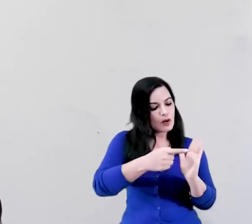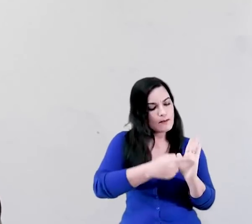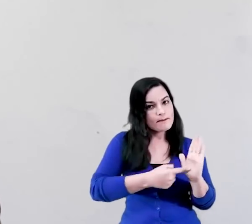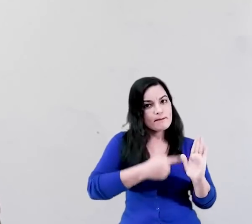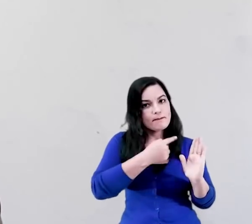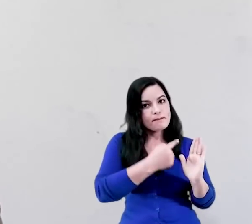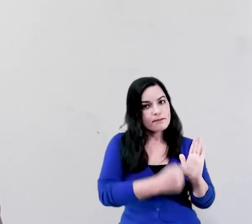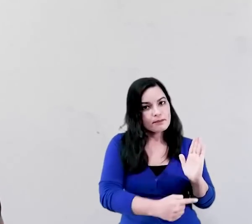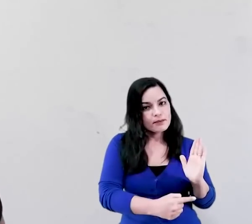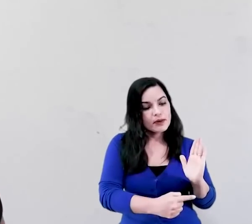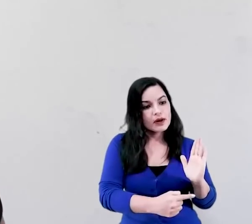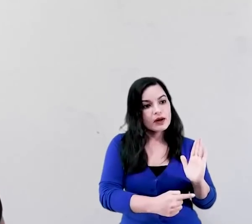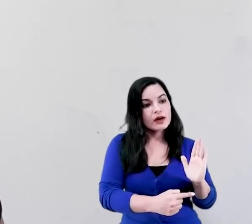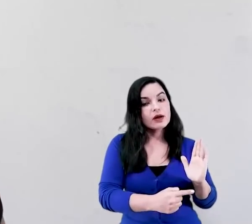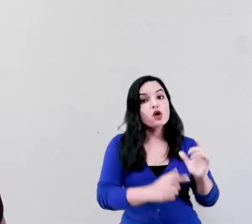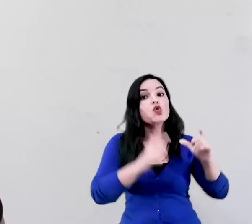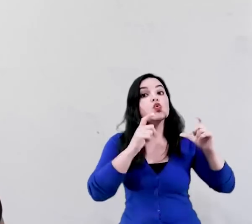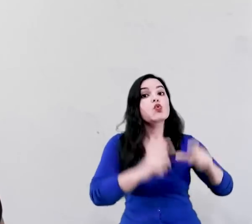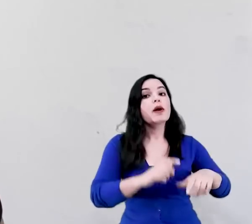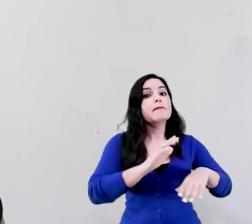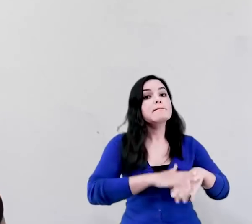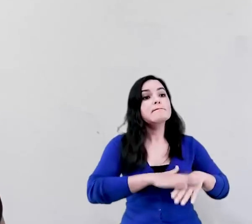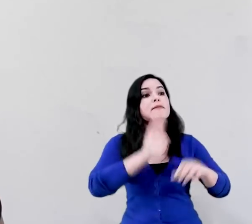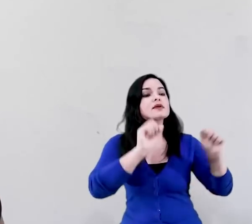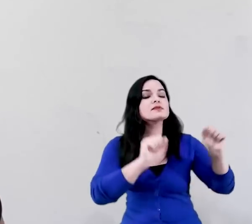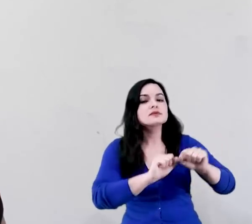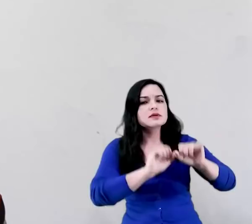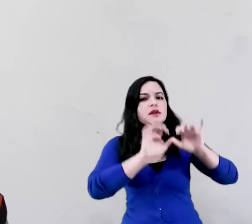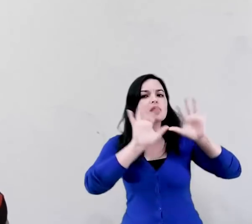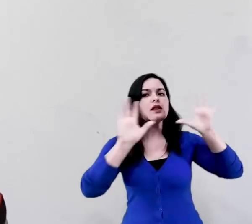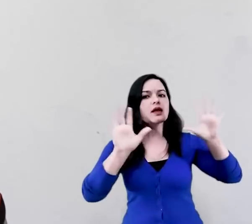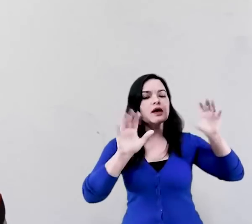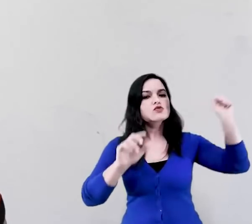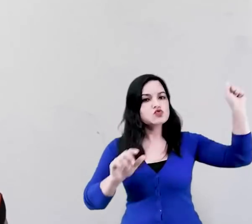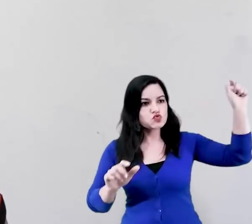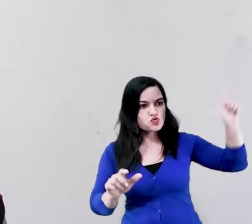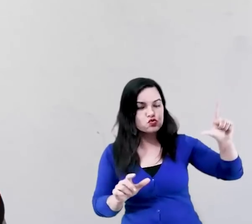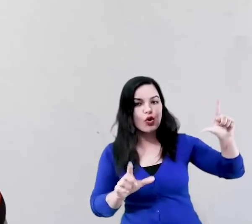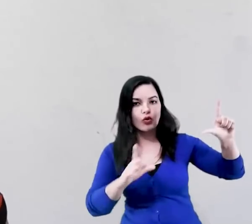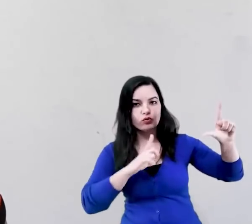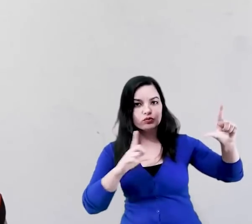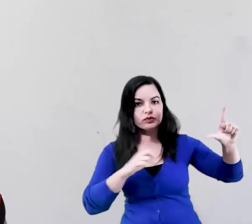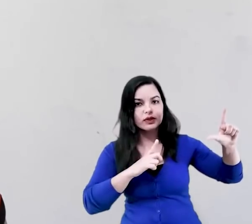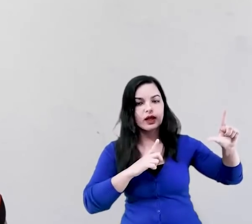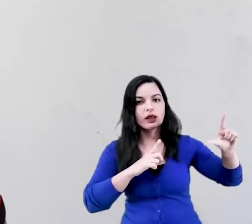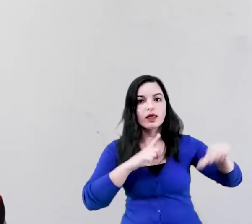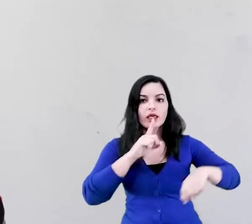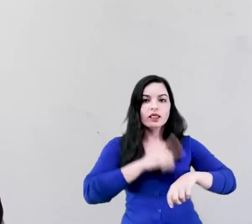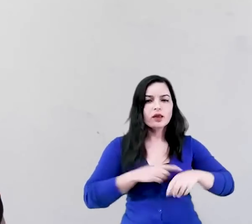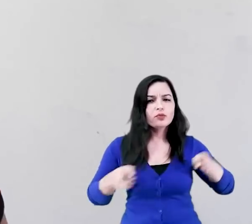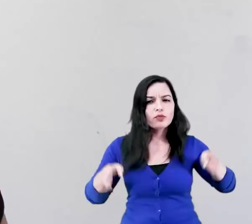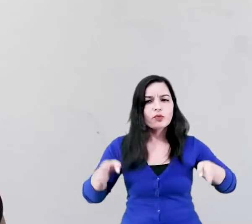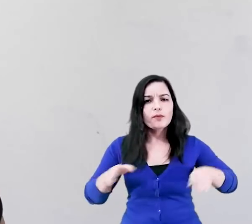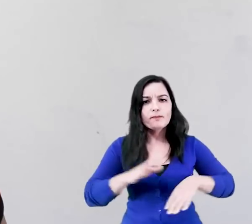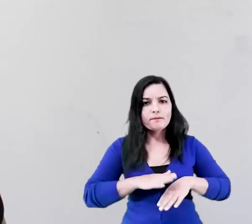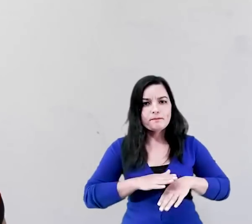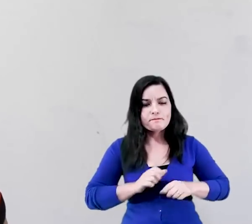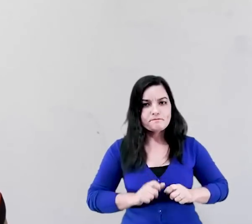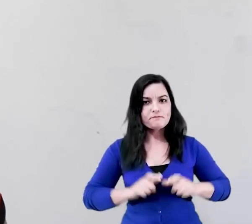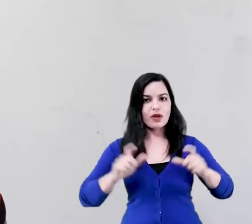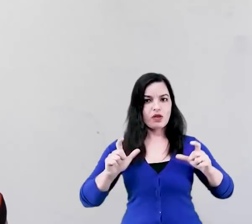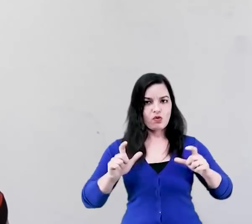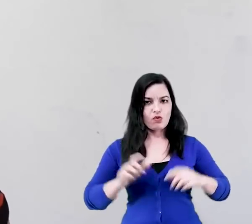consiga maior incidência de luz solar ao longo de todo o dia. Feita